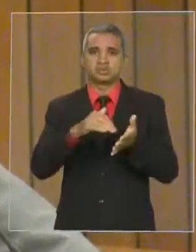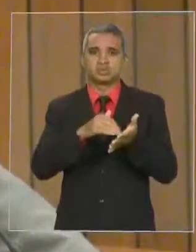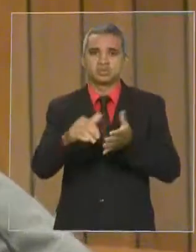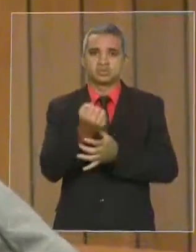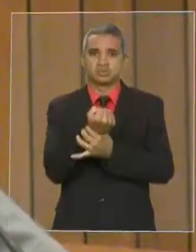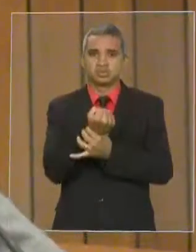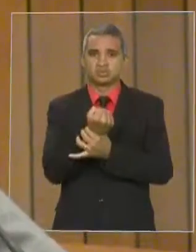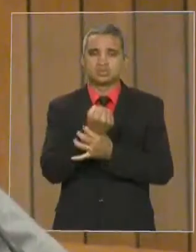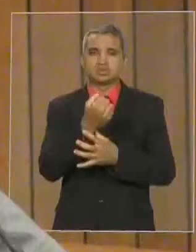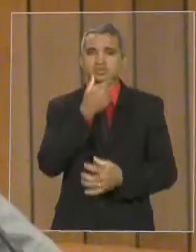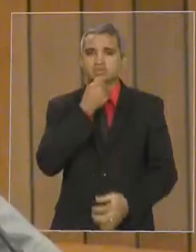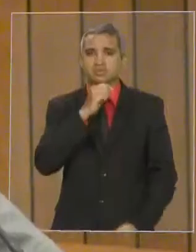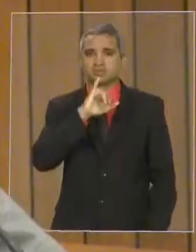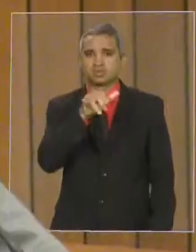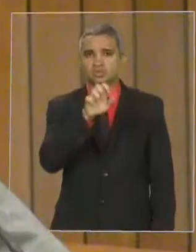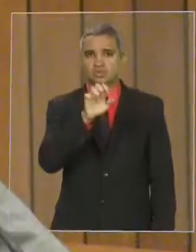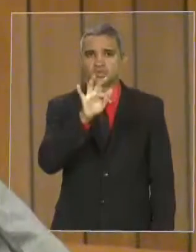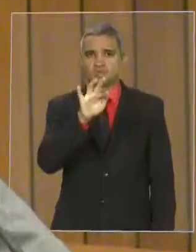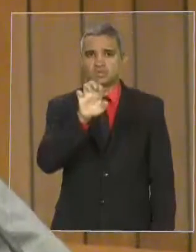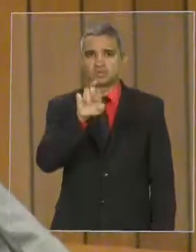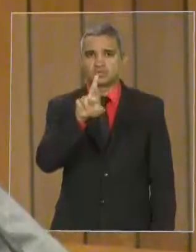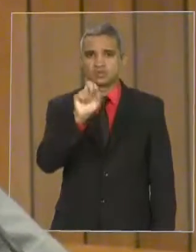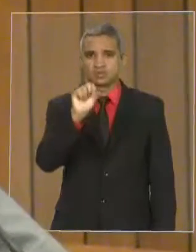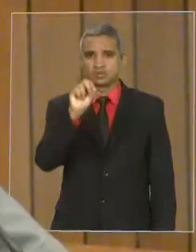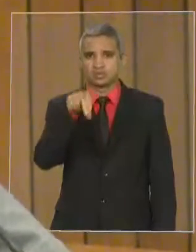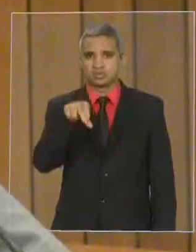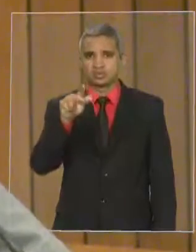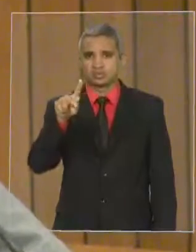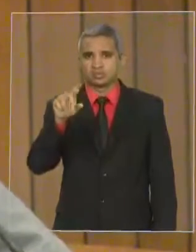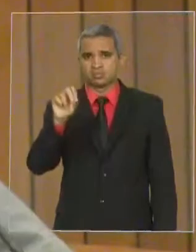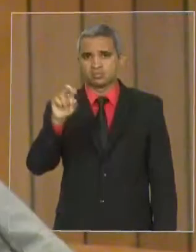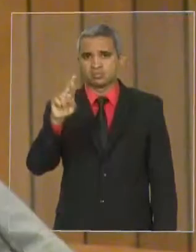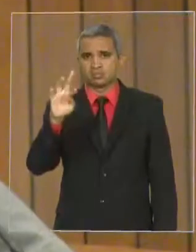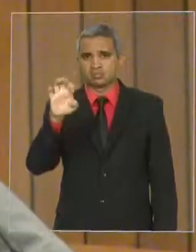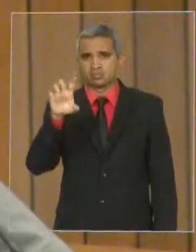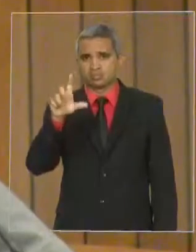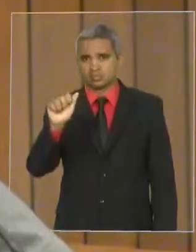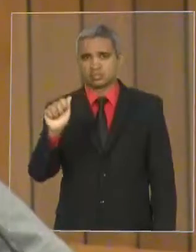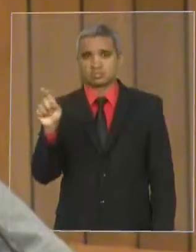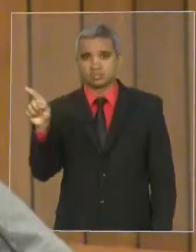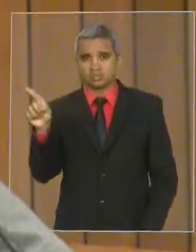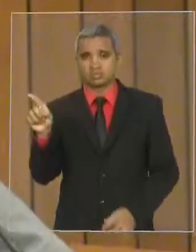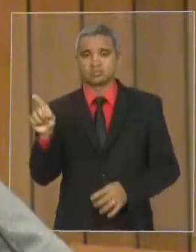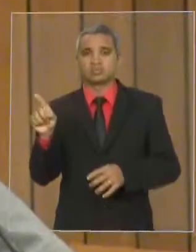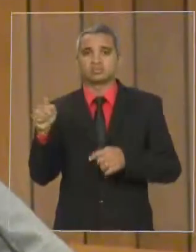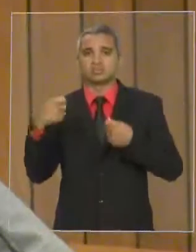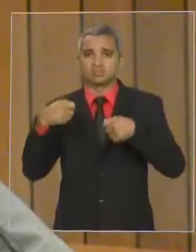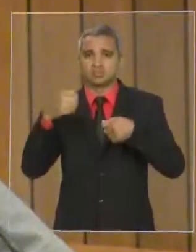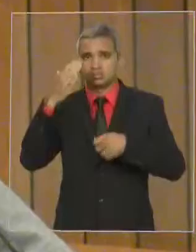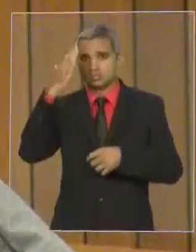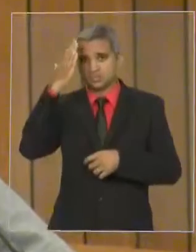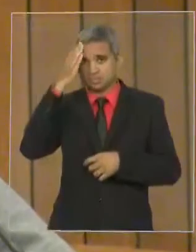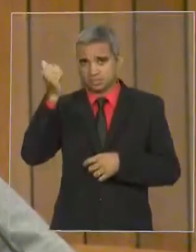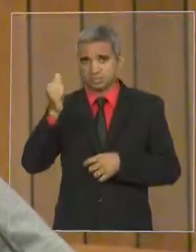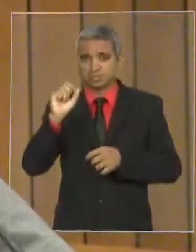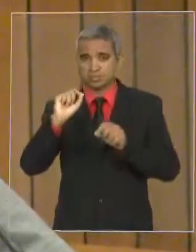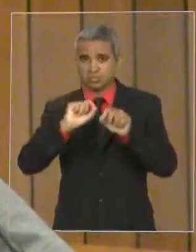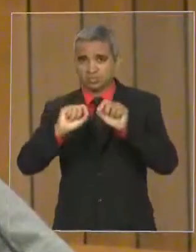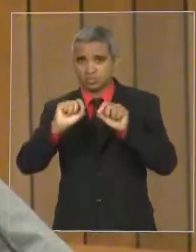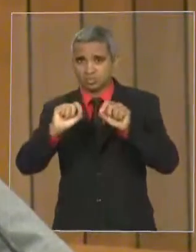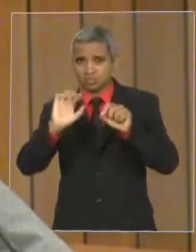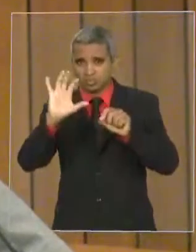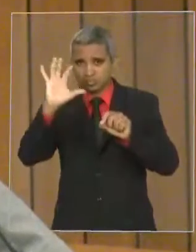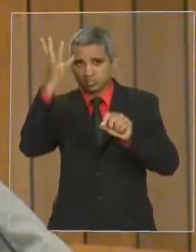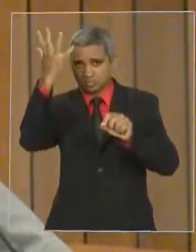Jefferson Portela, para que tome conhecimento da situação desse caso, que